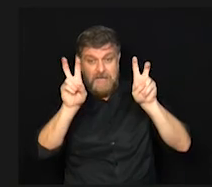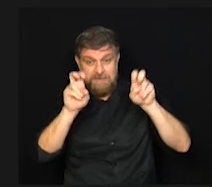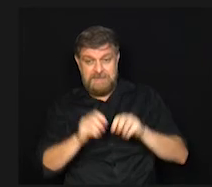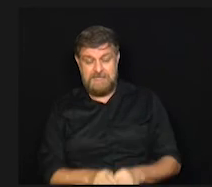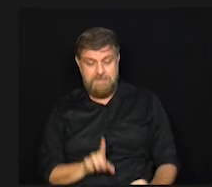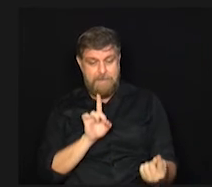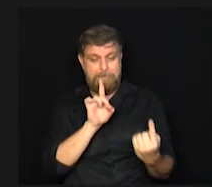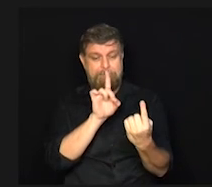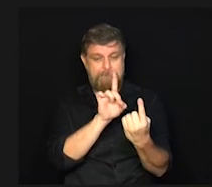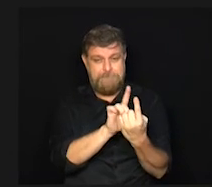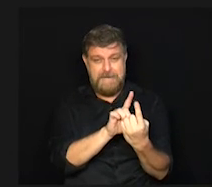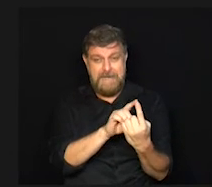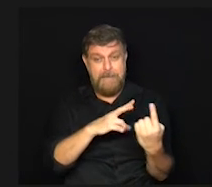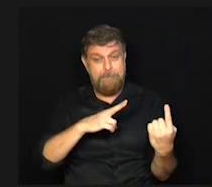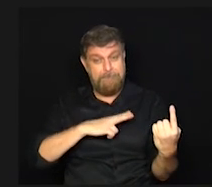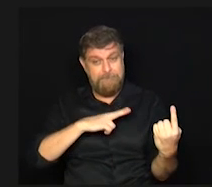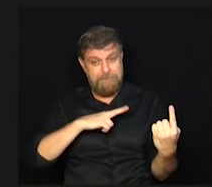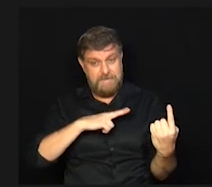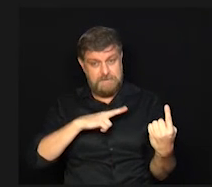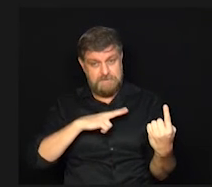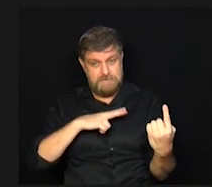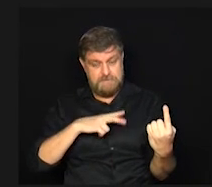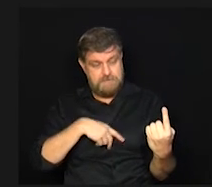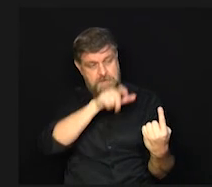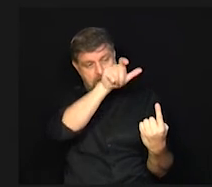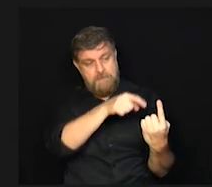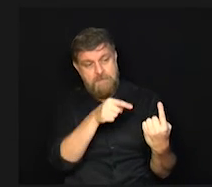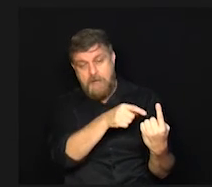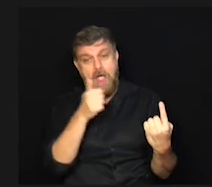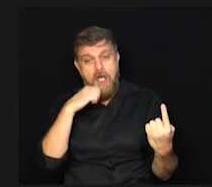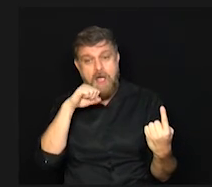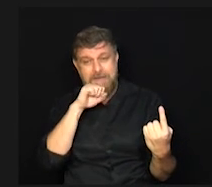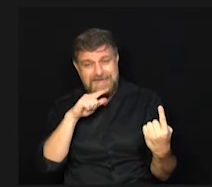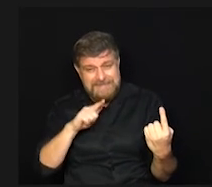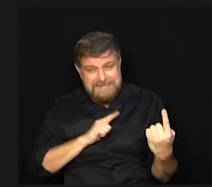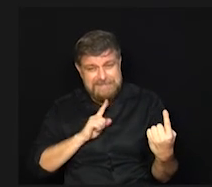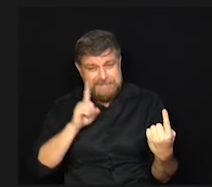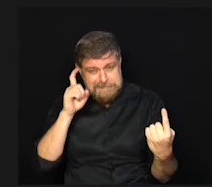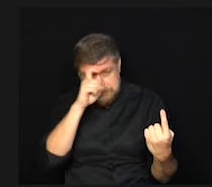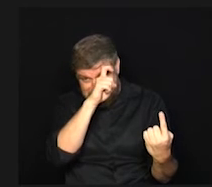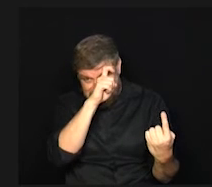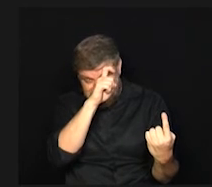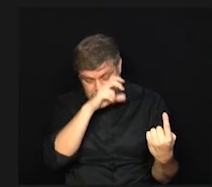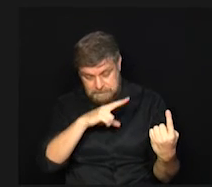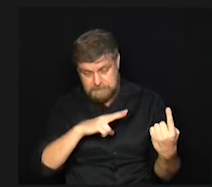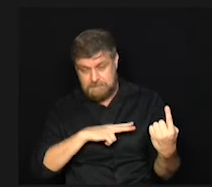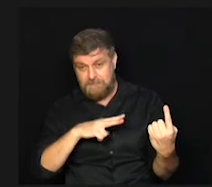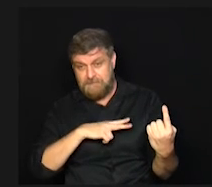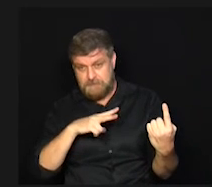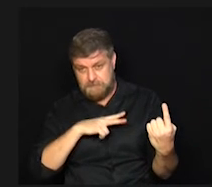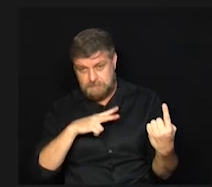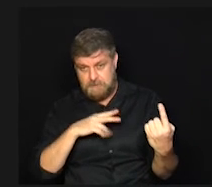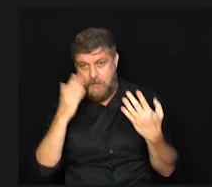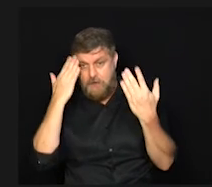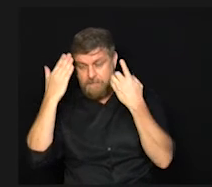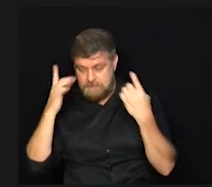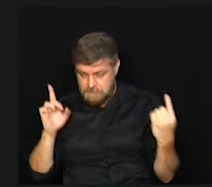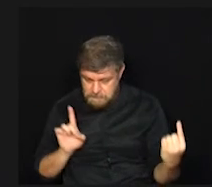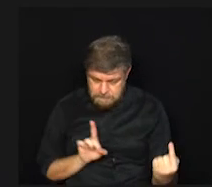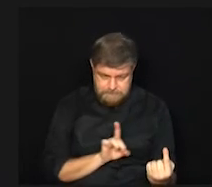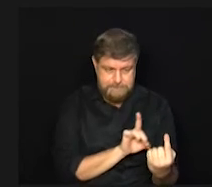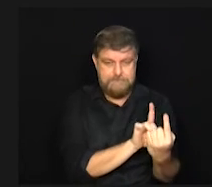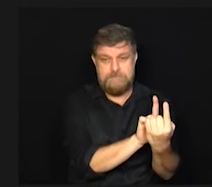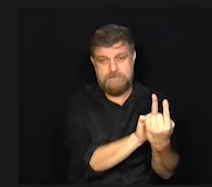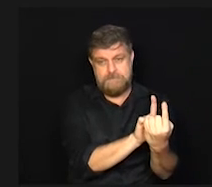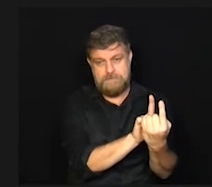individualizada na hipótese daquela mãe estar passando por uma situação que ela precise do acolhimento individual.